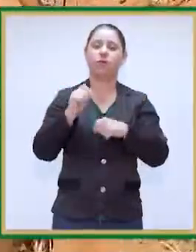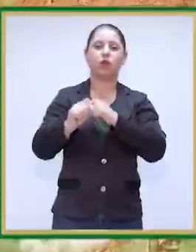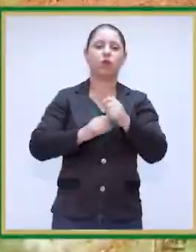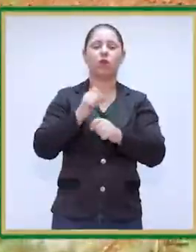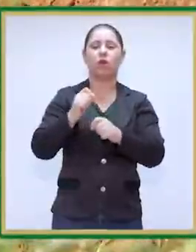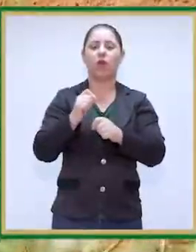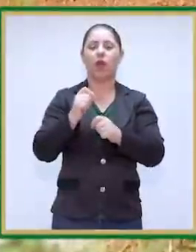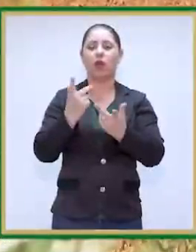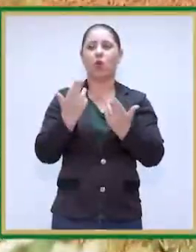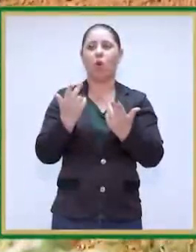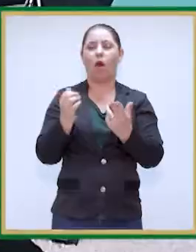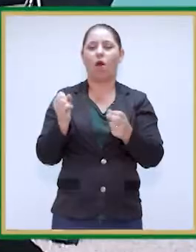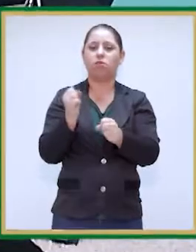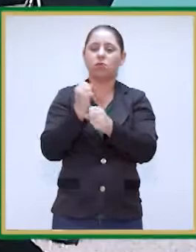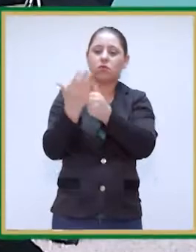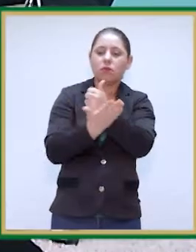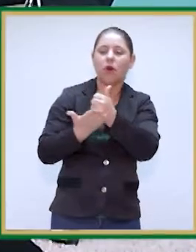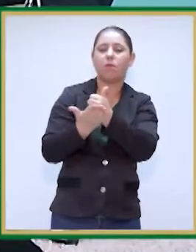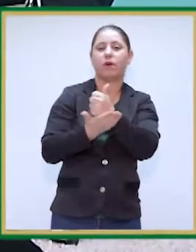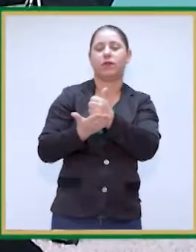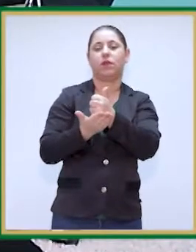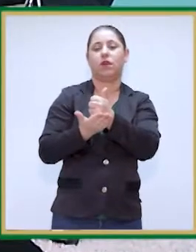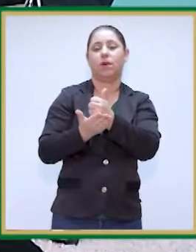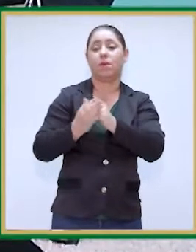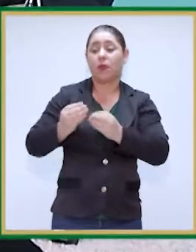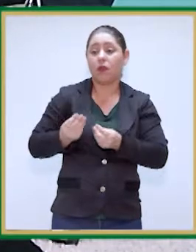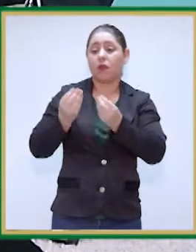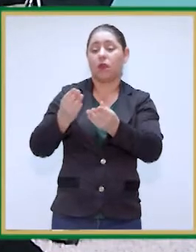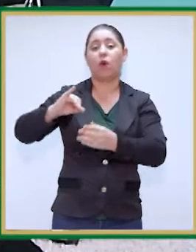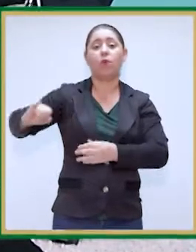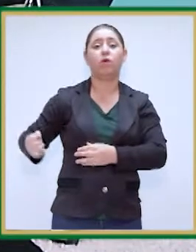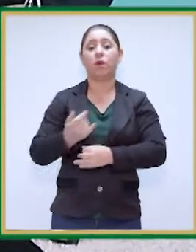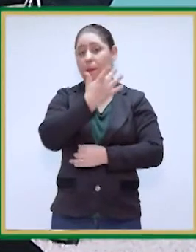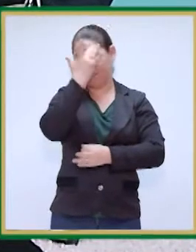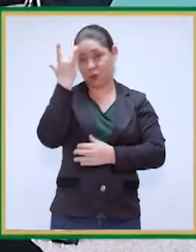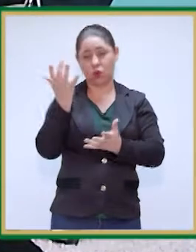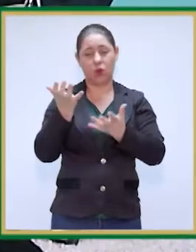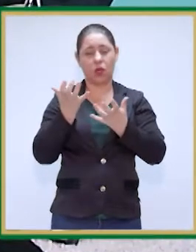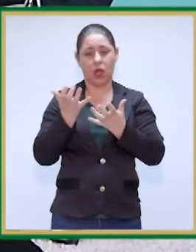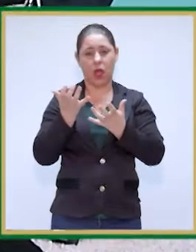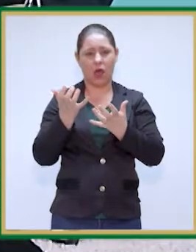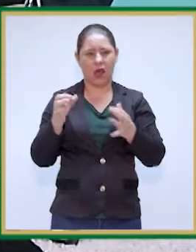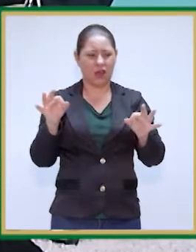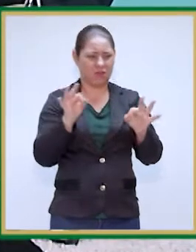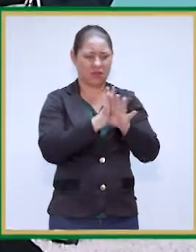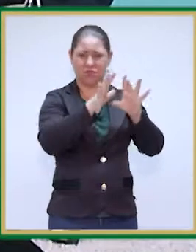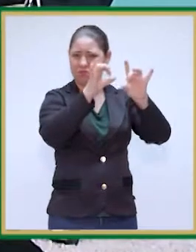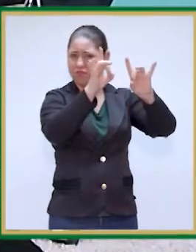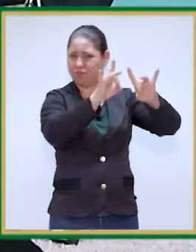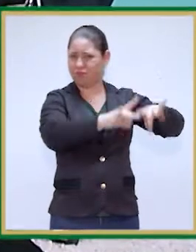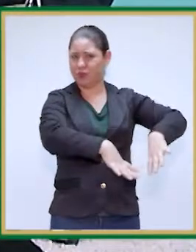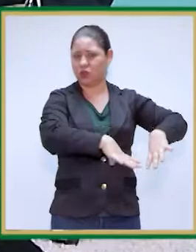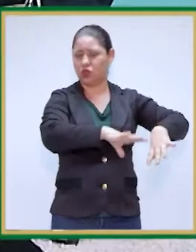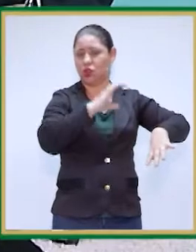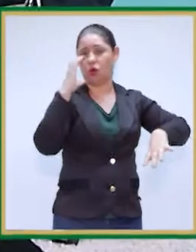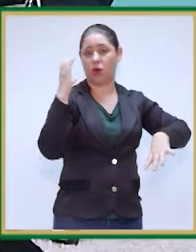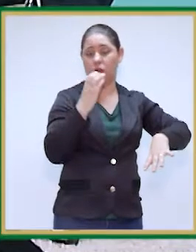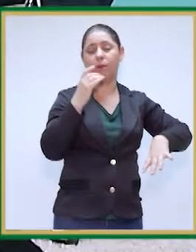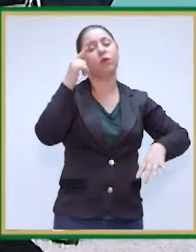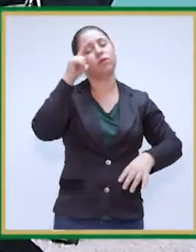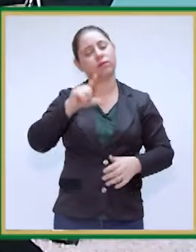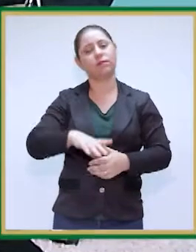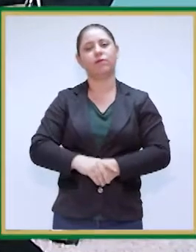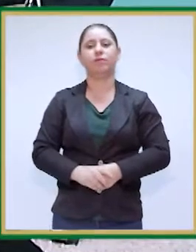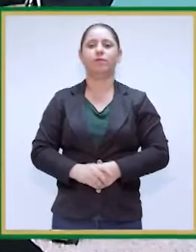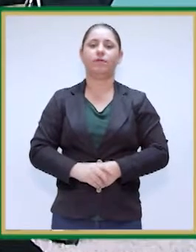prisional é de ser esse alicerce, é de dar oportunidade para que as pessoas que queiram pular consigam.